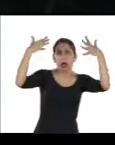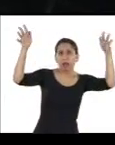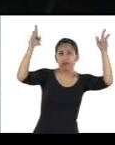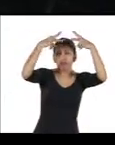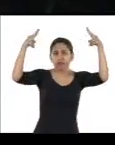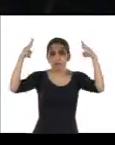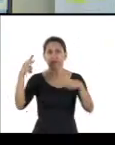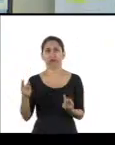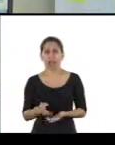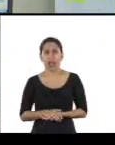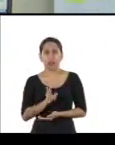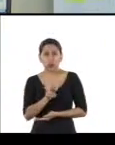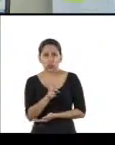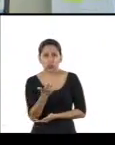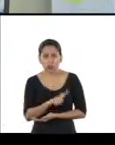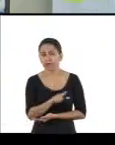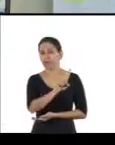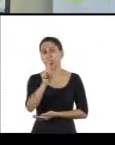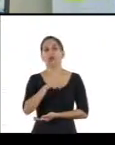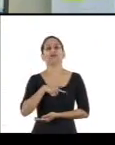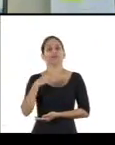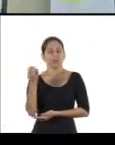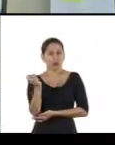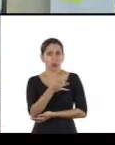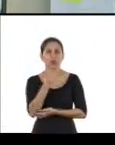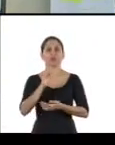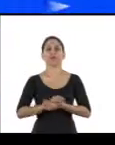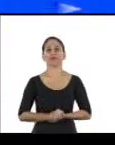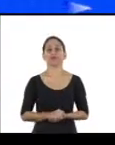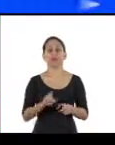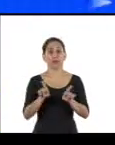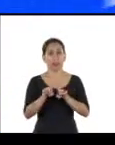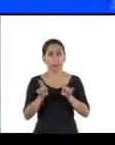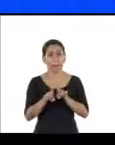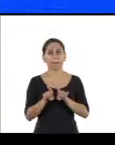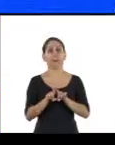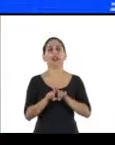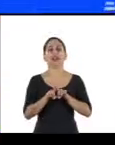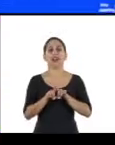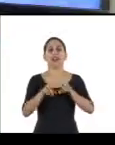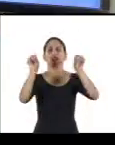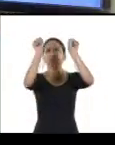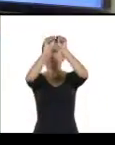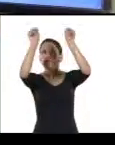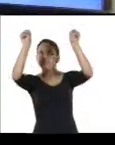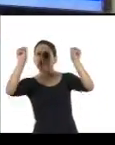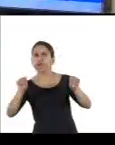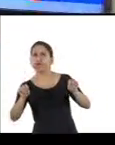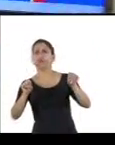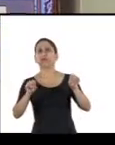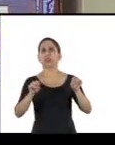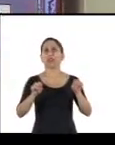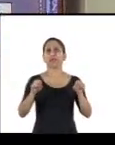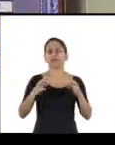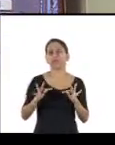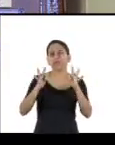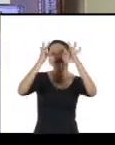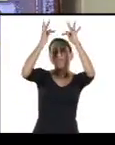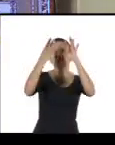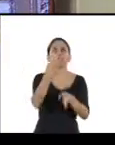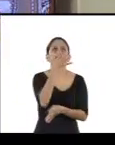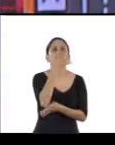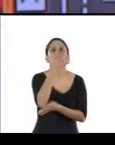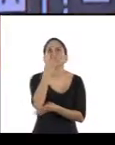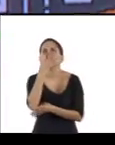sua paralisação. Também é preciso instalar ao longo da mina estações de medição de ar. São elas que vão fornecer os